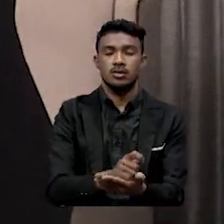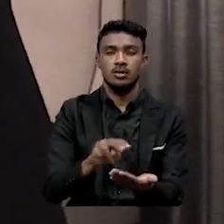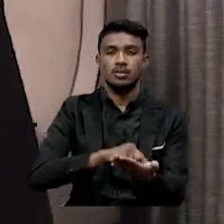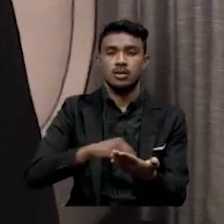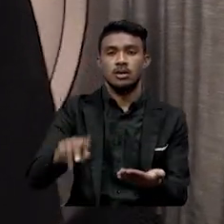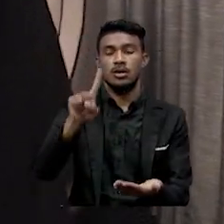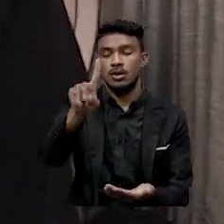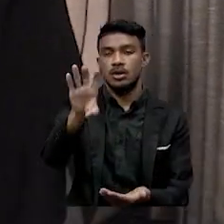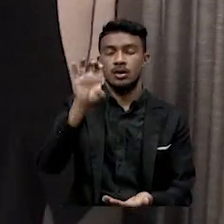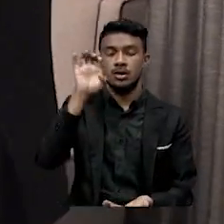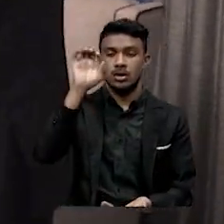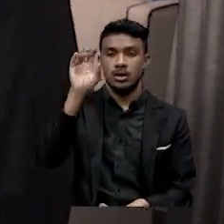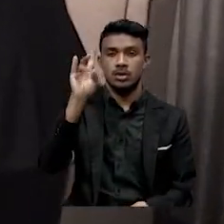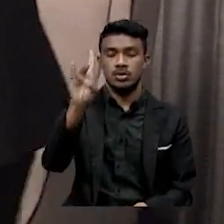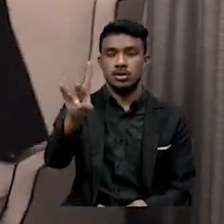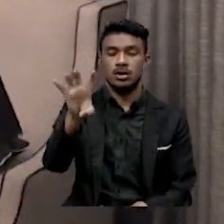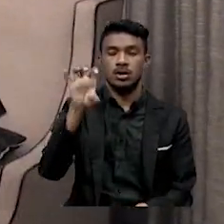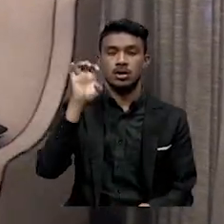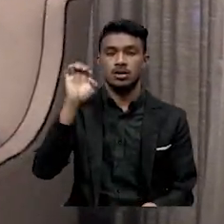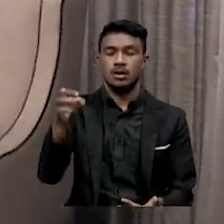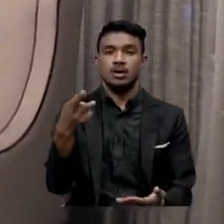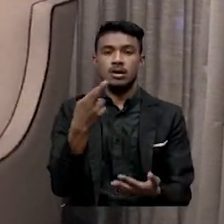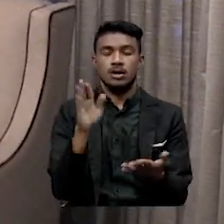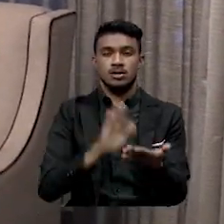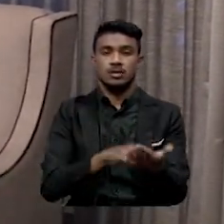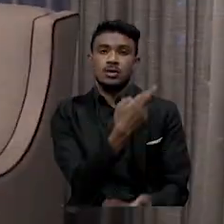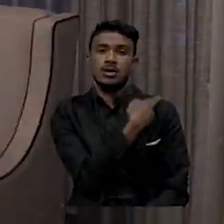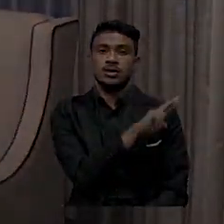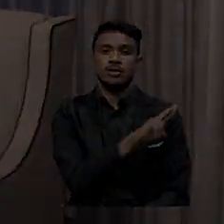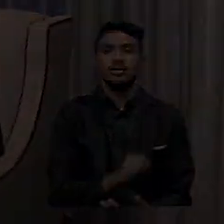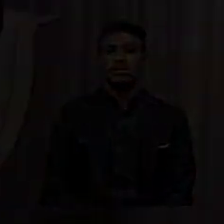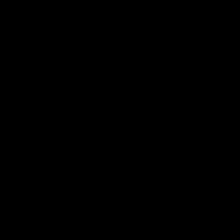Atusi Turesin, Mac Escola Católica. Equipa Cobertura, GMN.